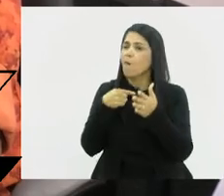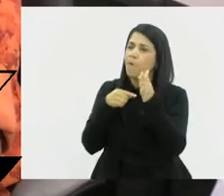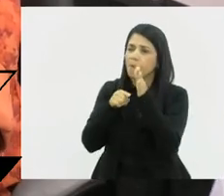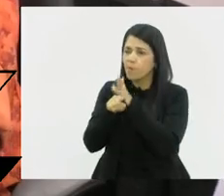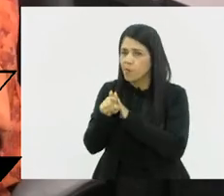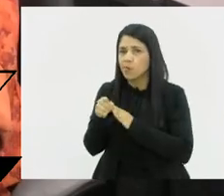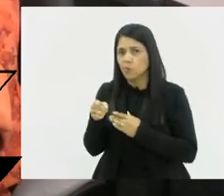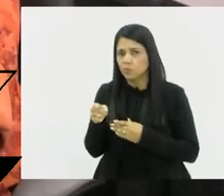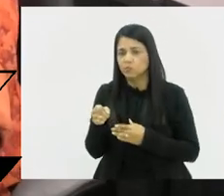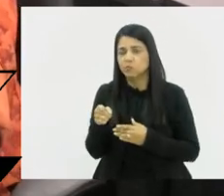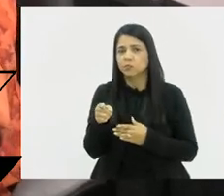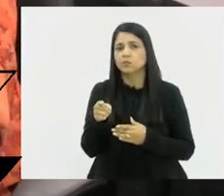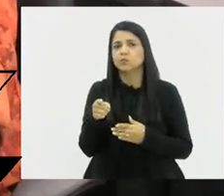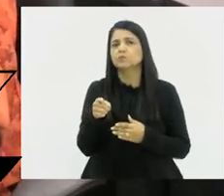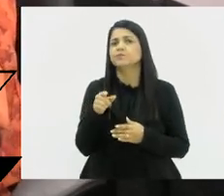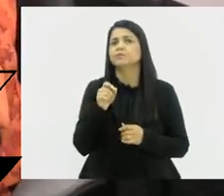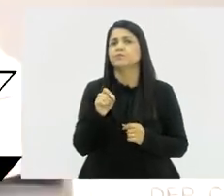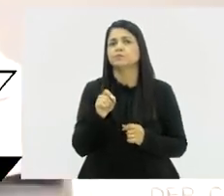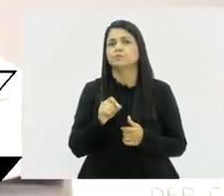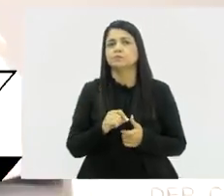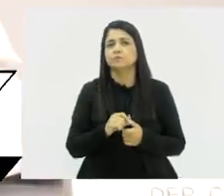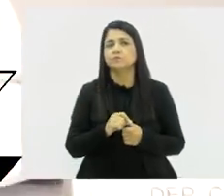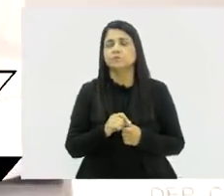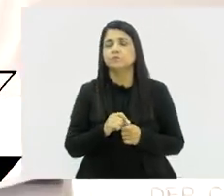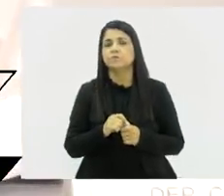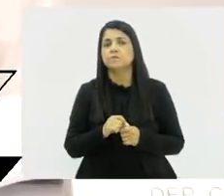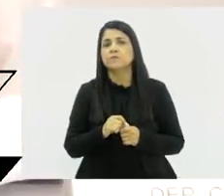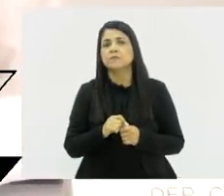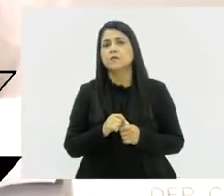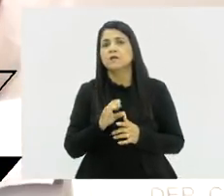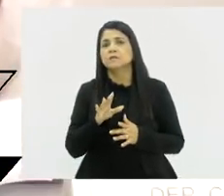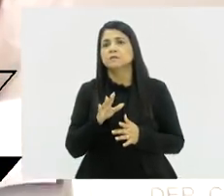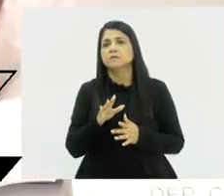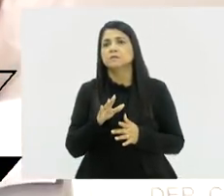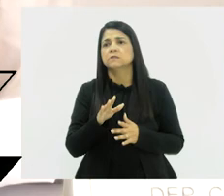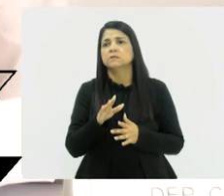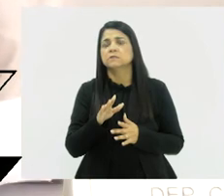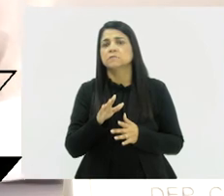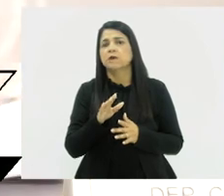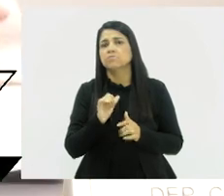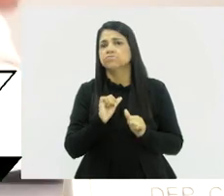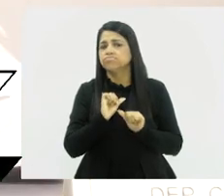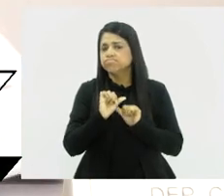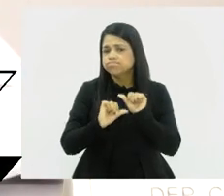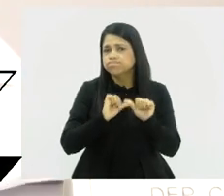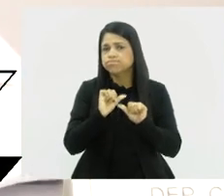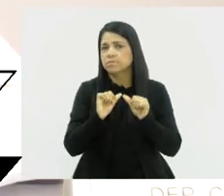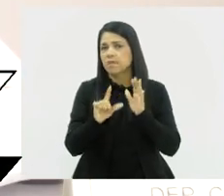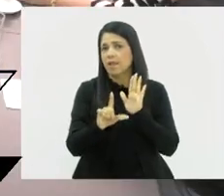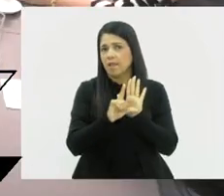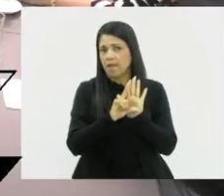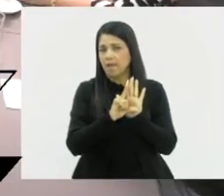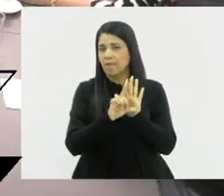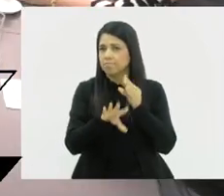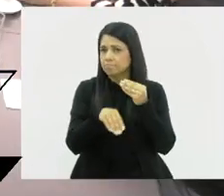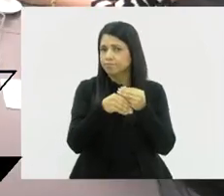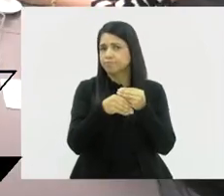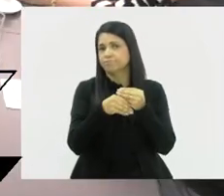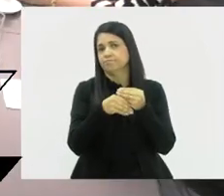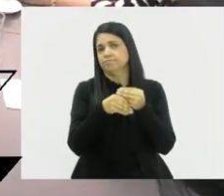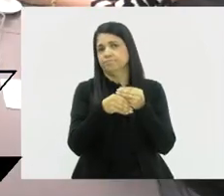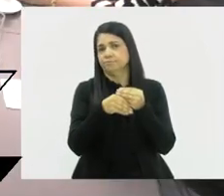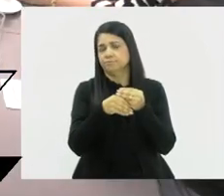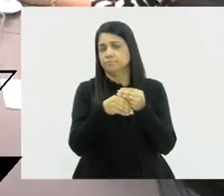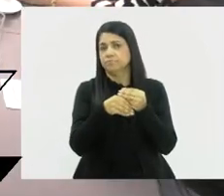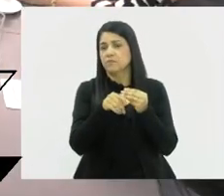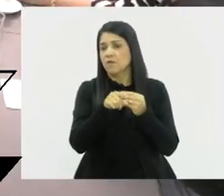Vossa Excelência o seguinte: se, numa atualização, deputado Amorim, dessa lei,